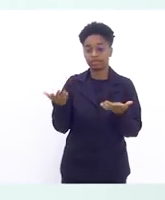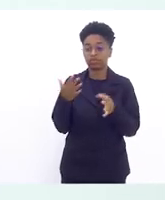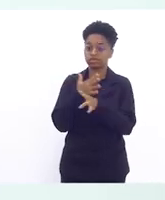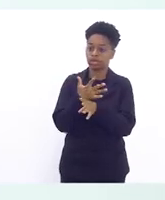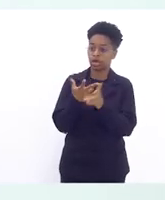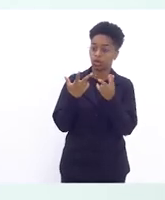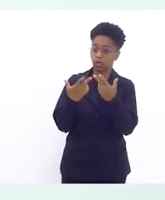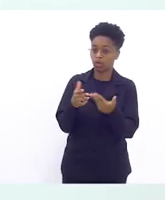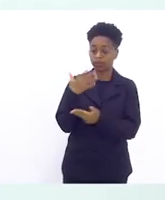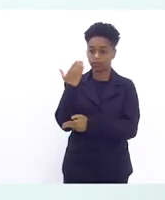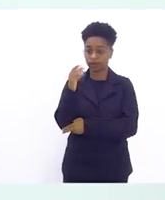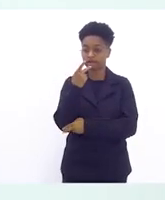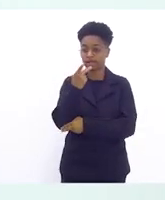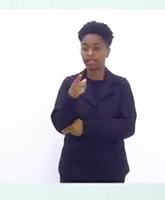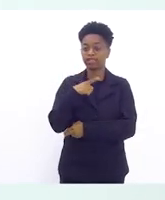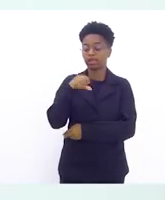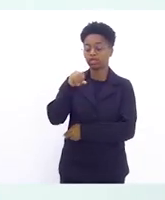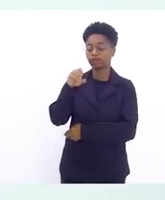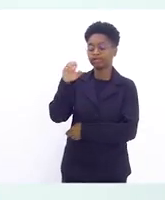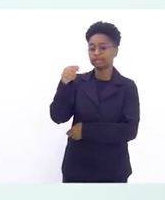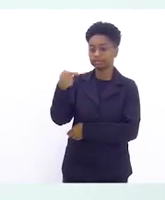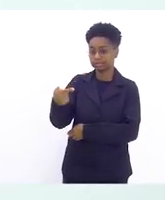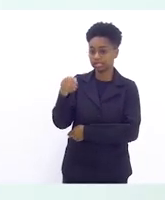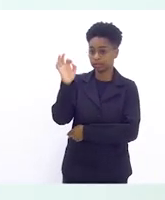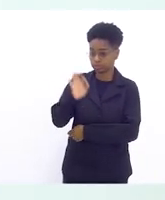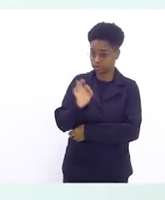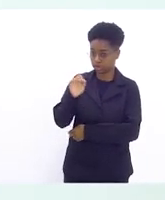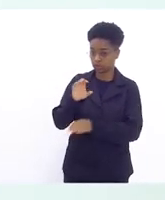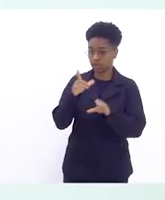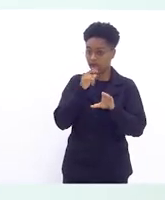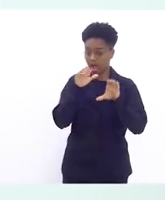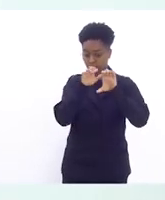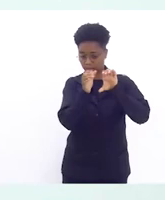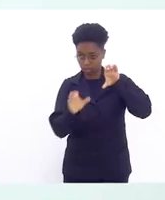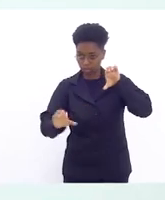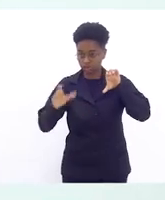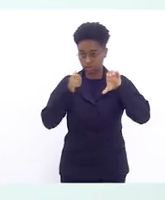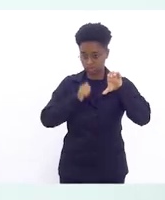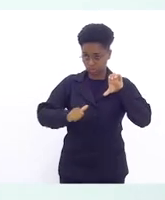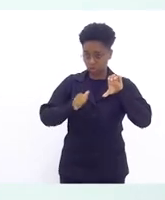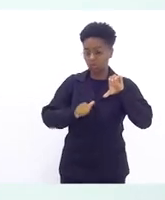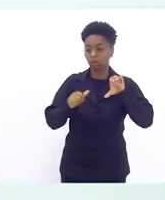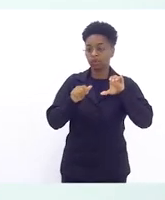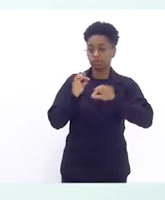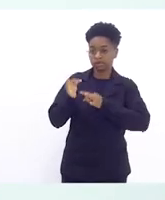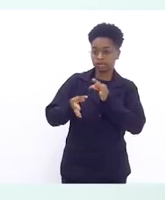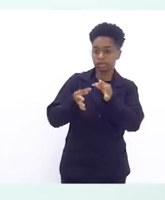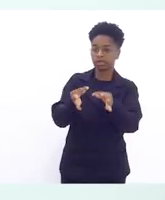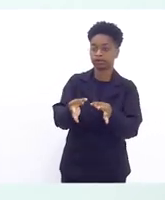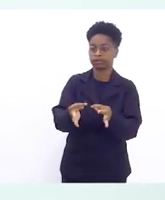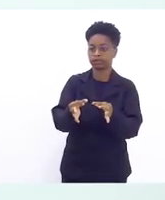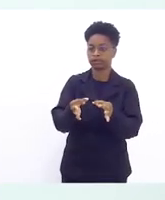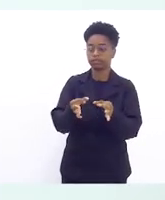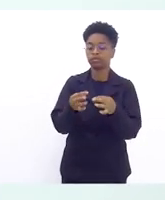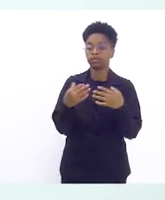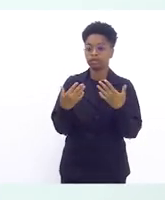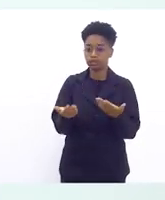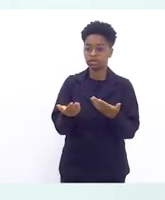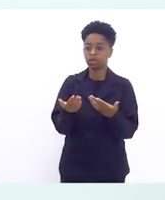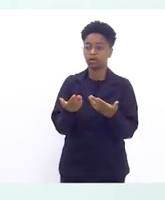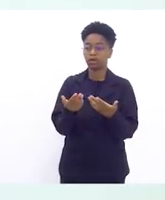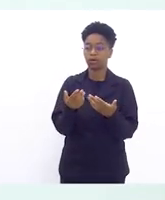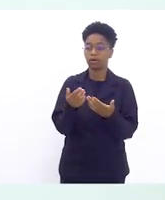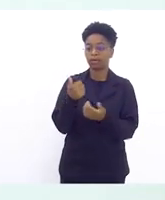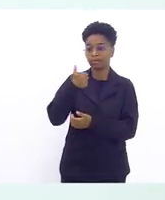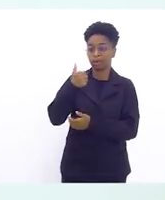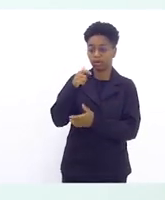que Alega tenha 97% do esgoto coletado tratado saiu agora no mês passado no rank né então nós tá em primeiro lugar na